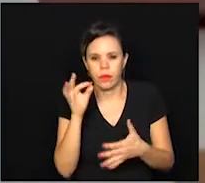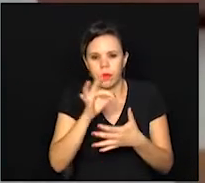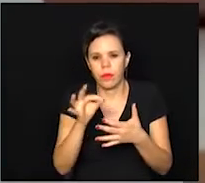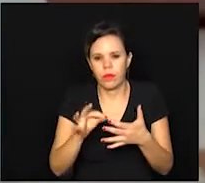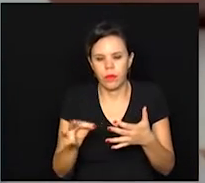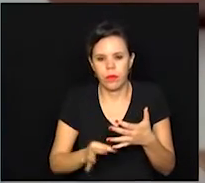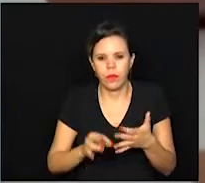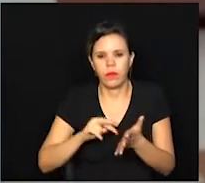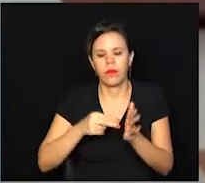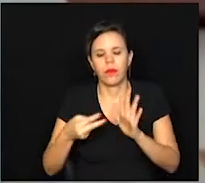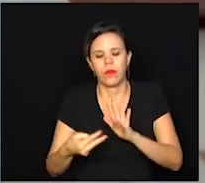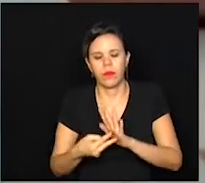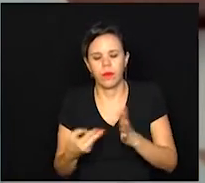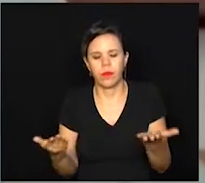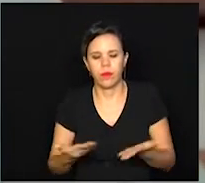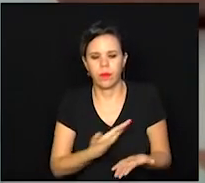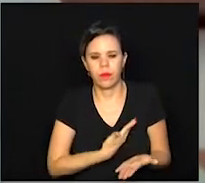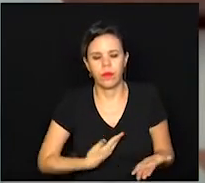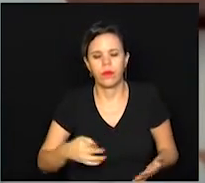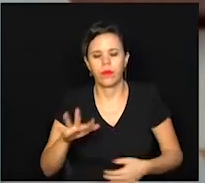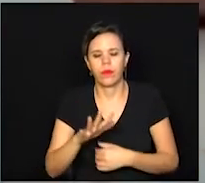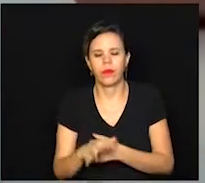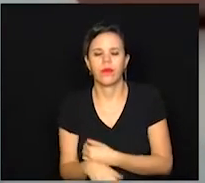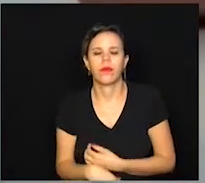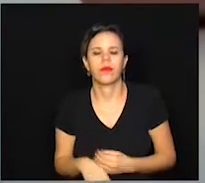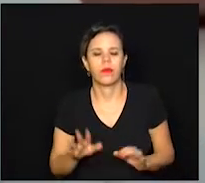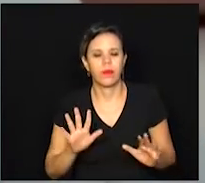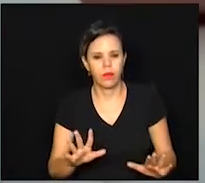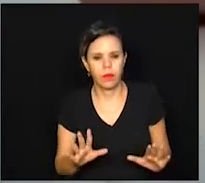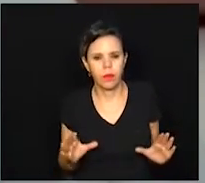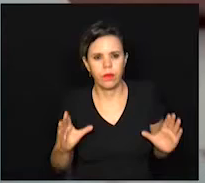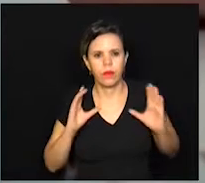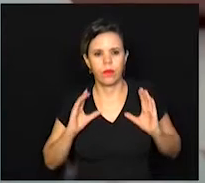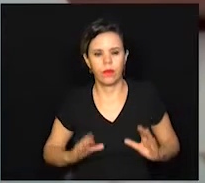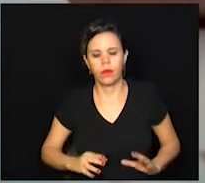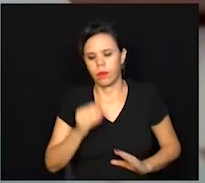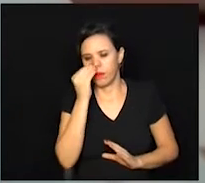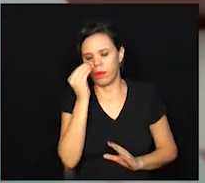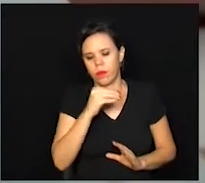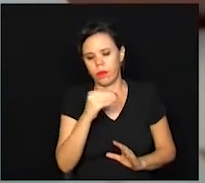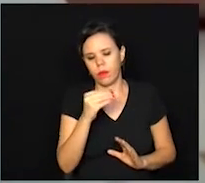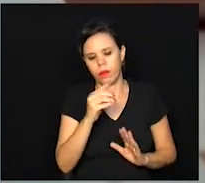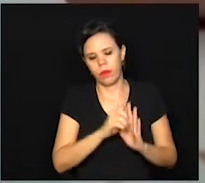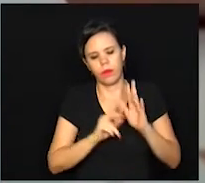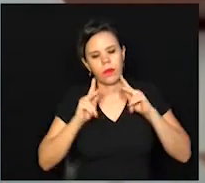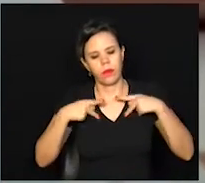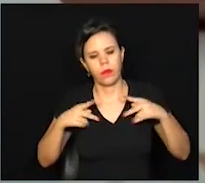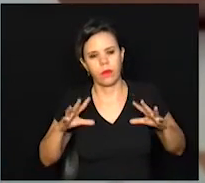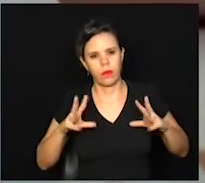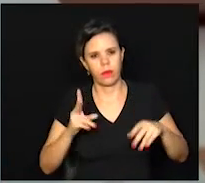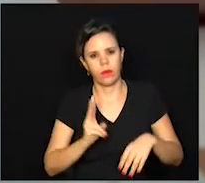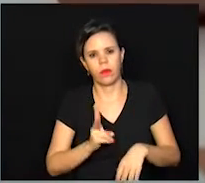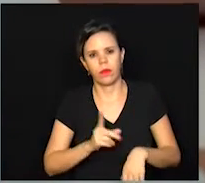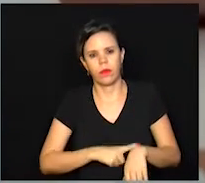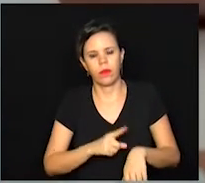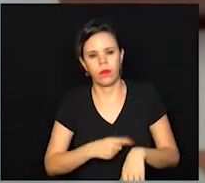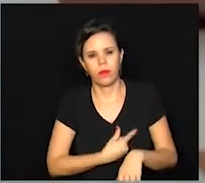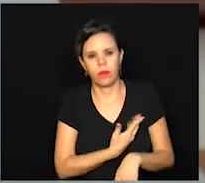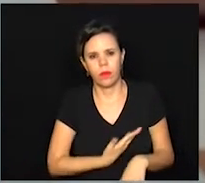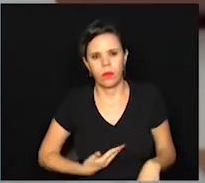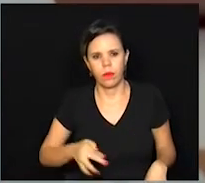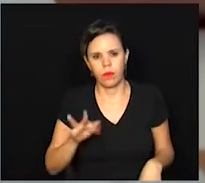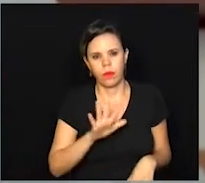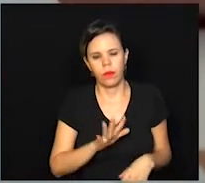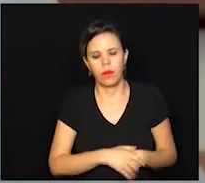do que significa o atual governo federal, mas essa postura de negação dos direitos humanos a todo momento por parte do governo